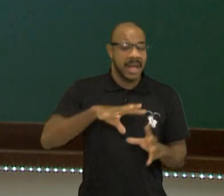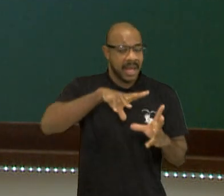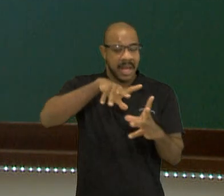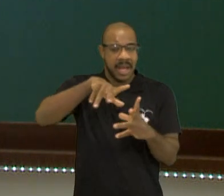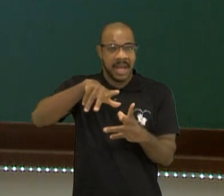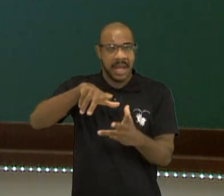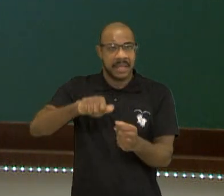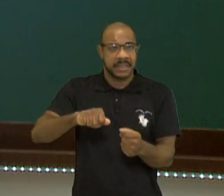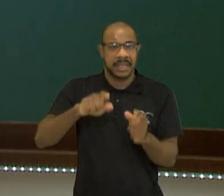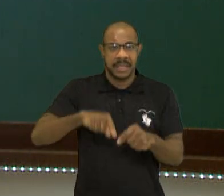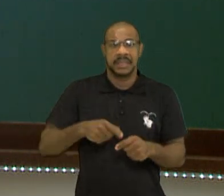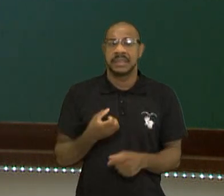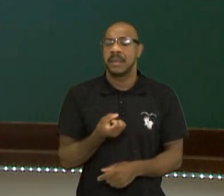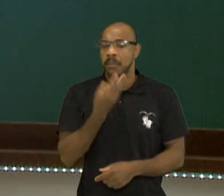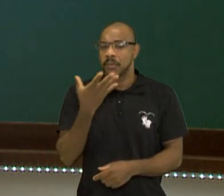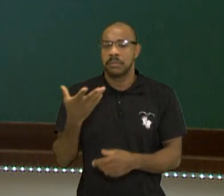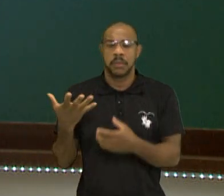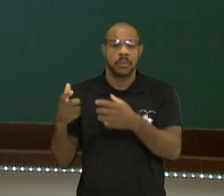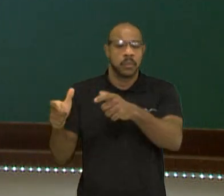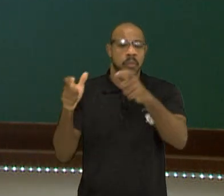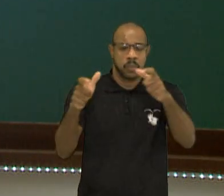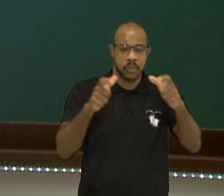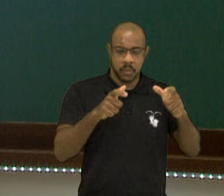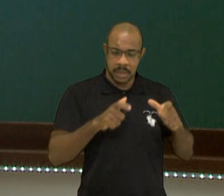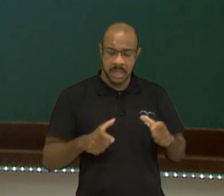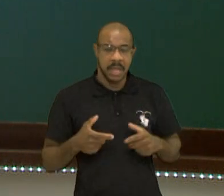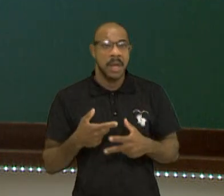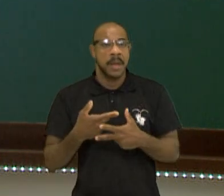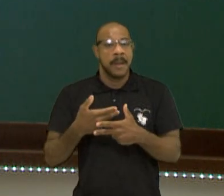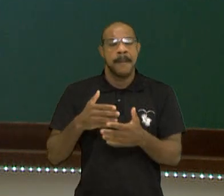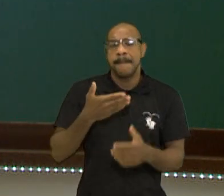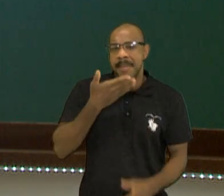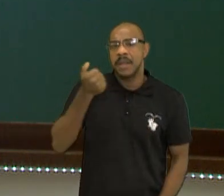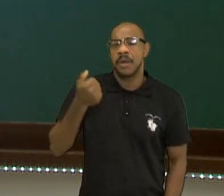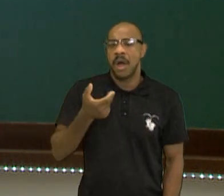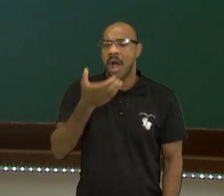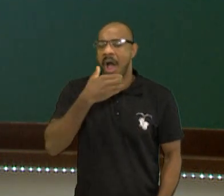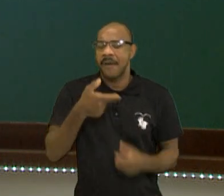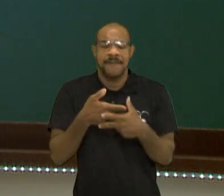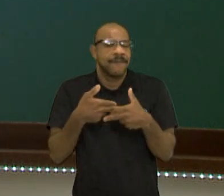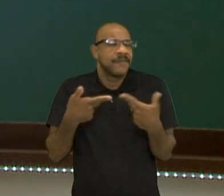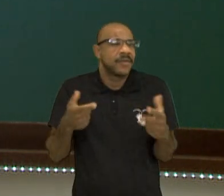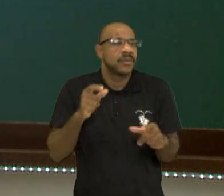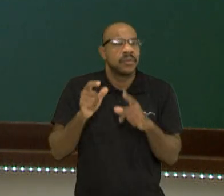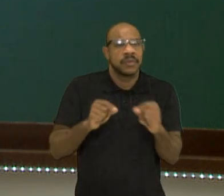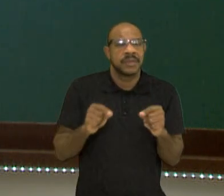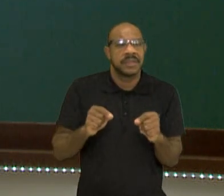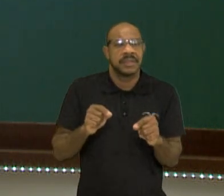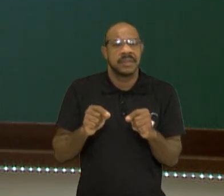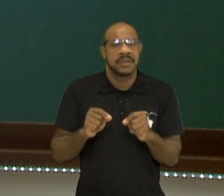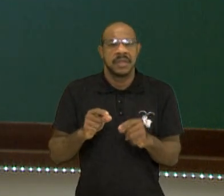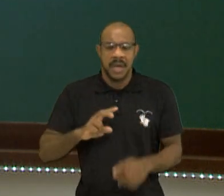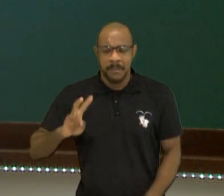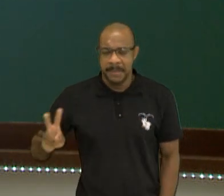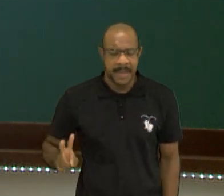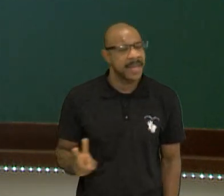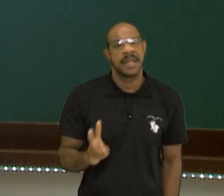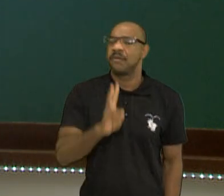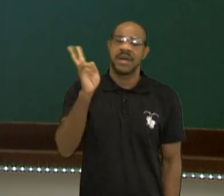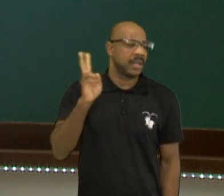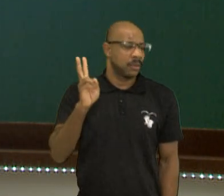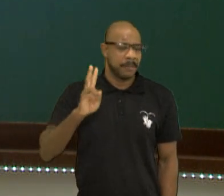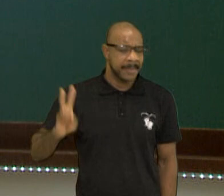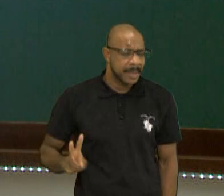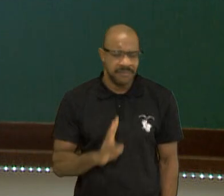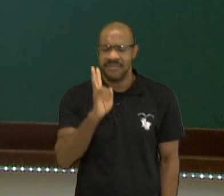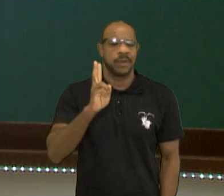é de muito bons ares. Porém, o melhor fruto que dela se pode tirar, me parece que será salvar esta gente.